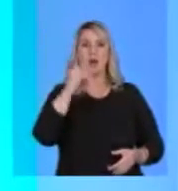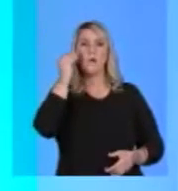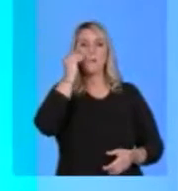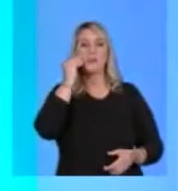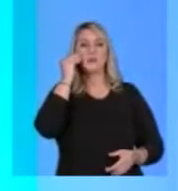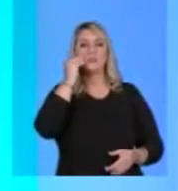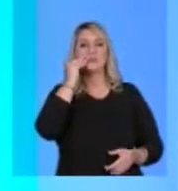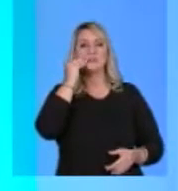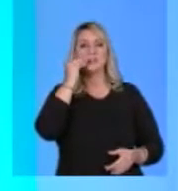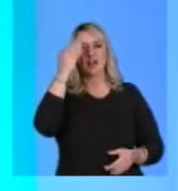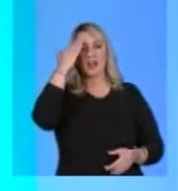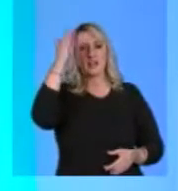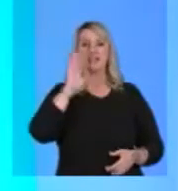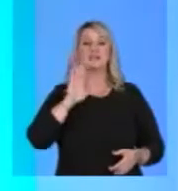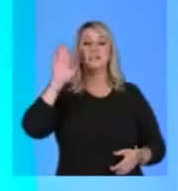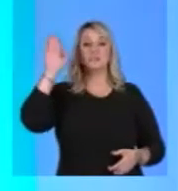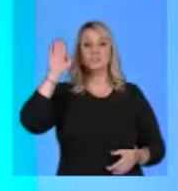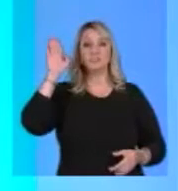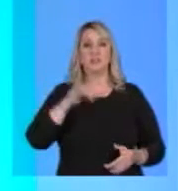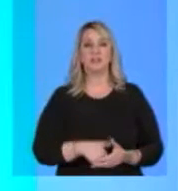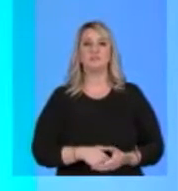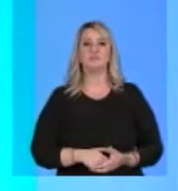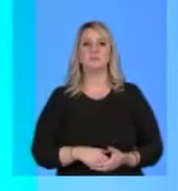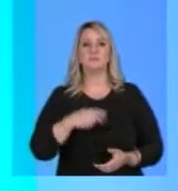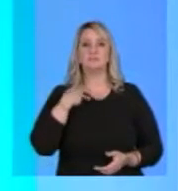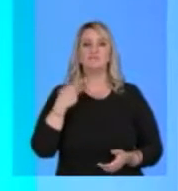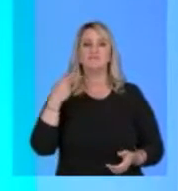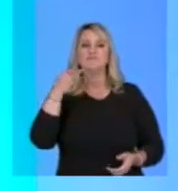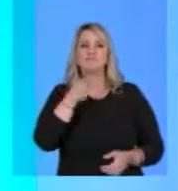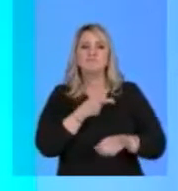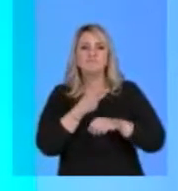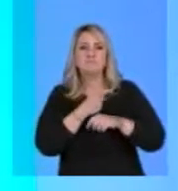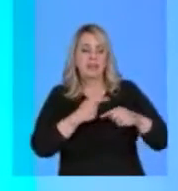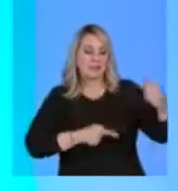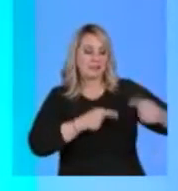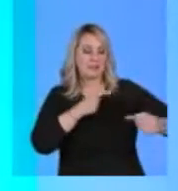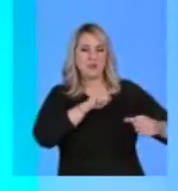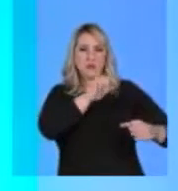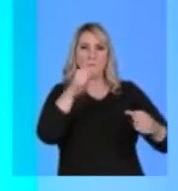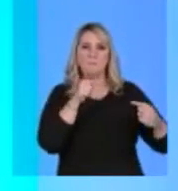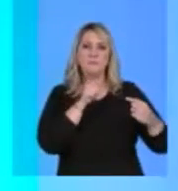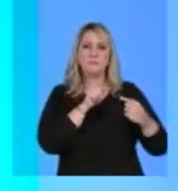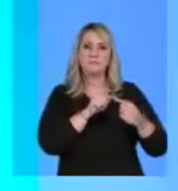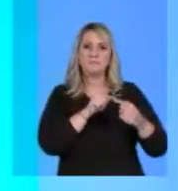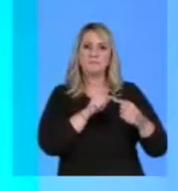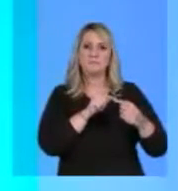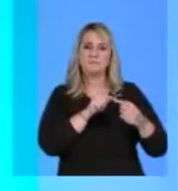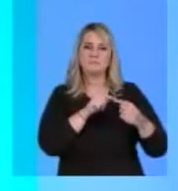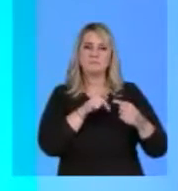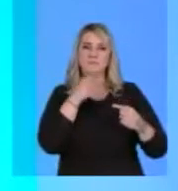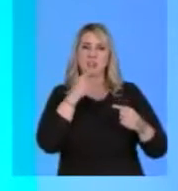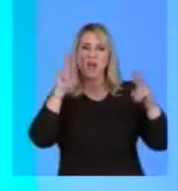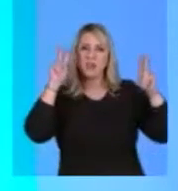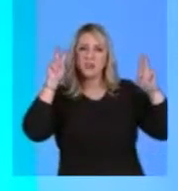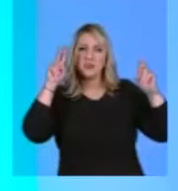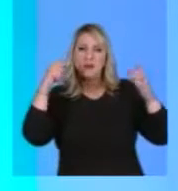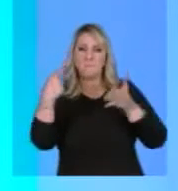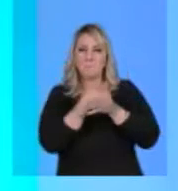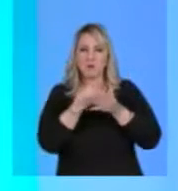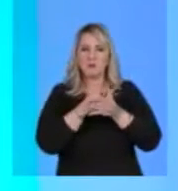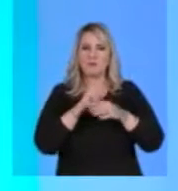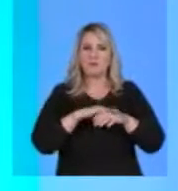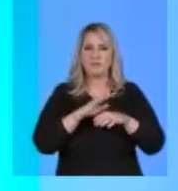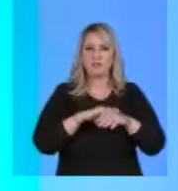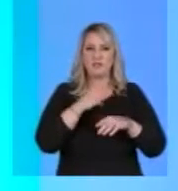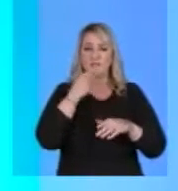e agradeceu os candidatos dizer que busquem durante este debate de forma objetiva tratar dos temas das perguntas que foram feitos